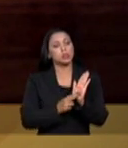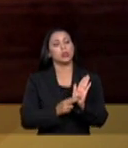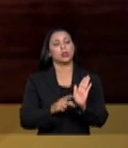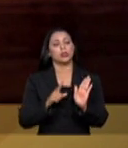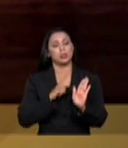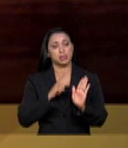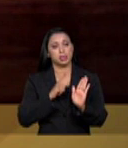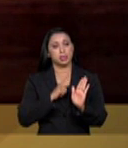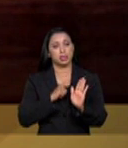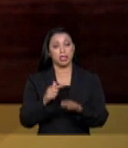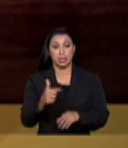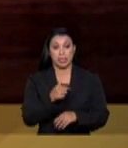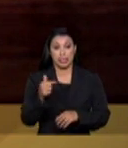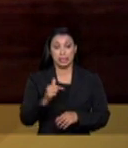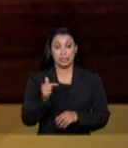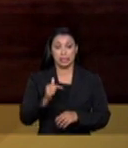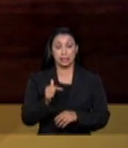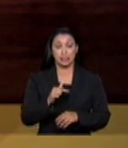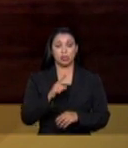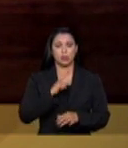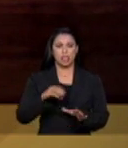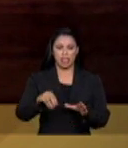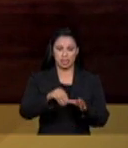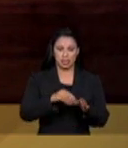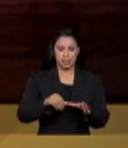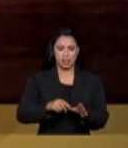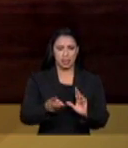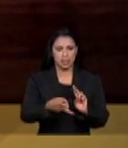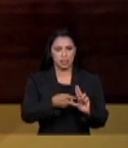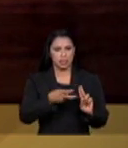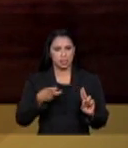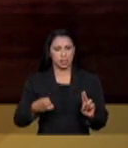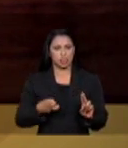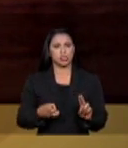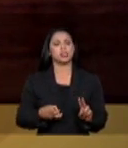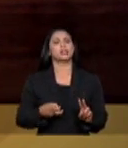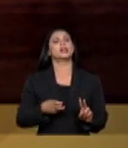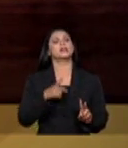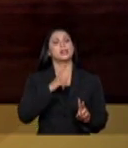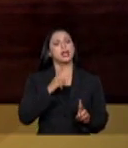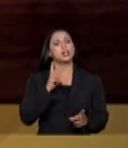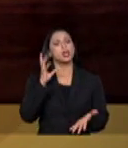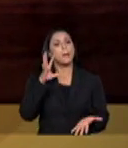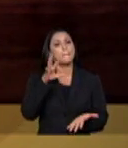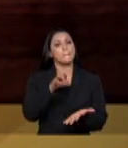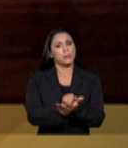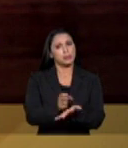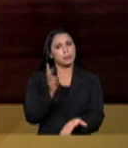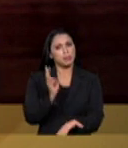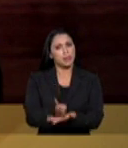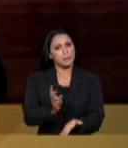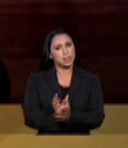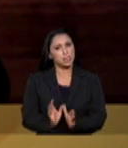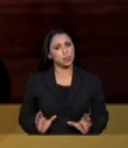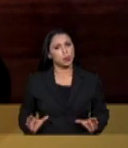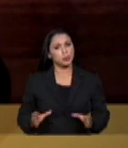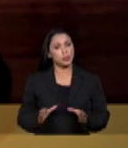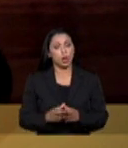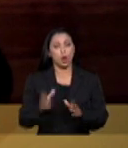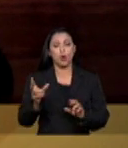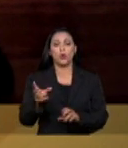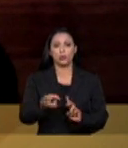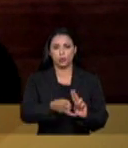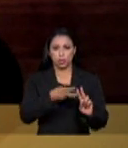regimentos e em sétimo lugar que as terras indígenas são depósito permanência da comunidade tá vendo os